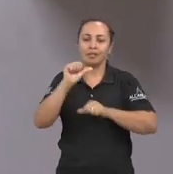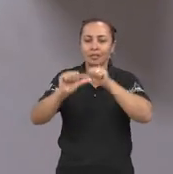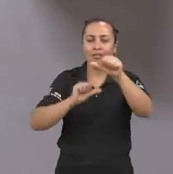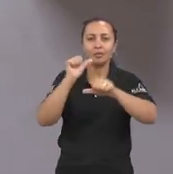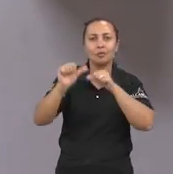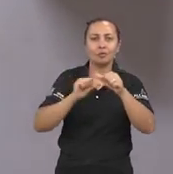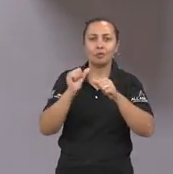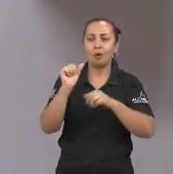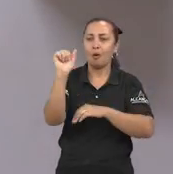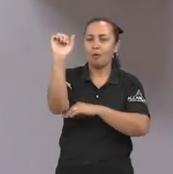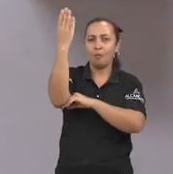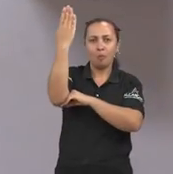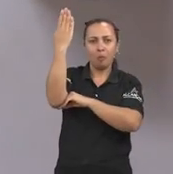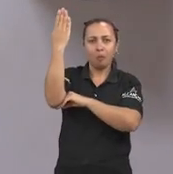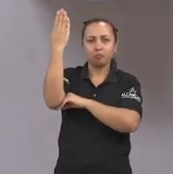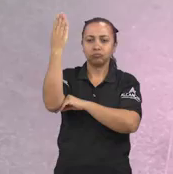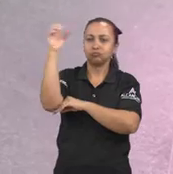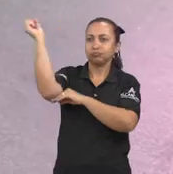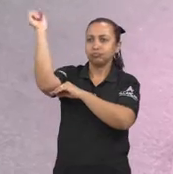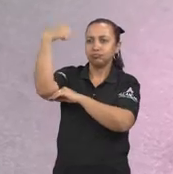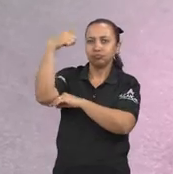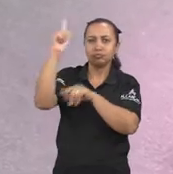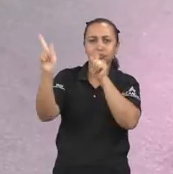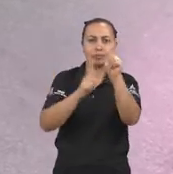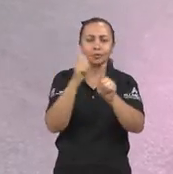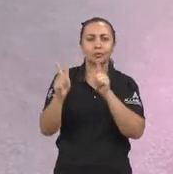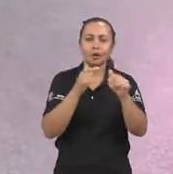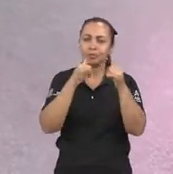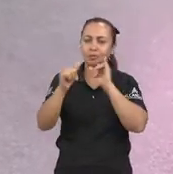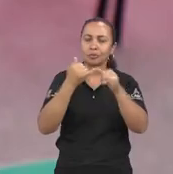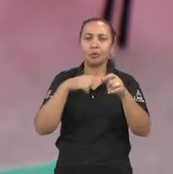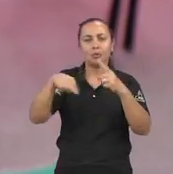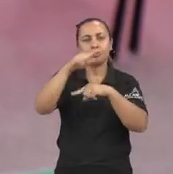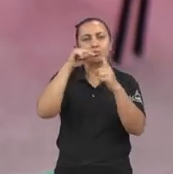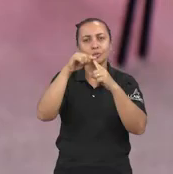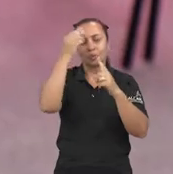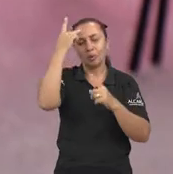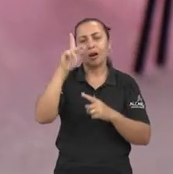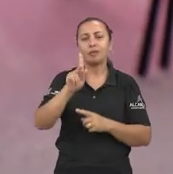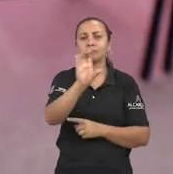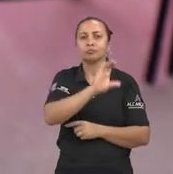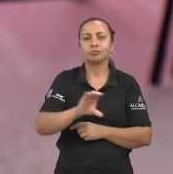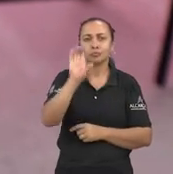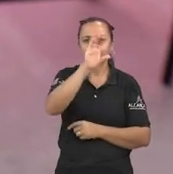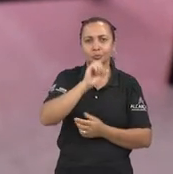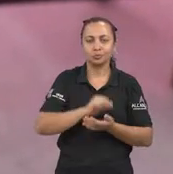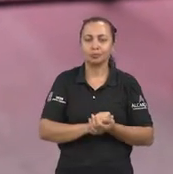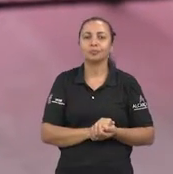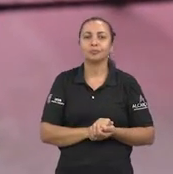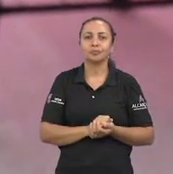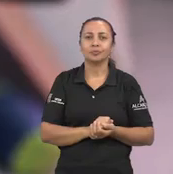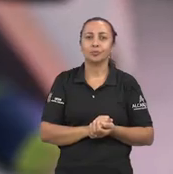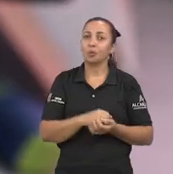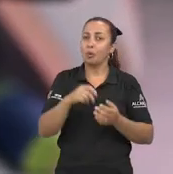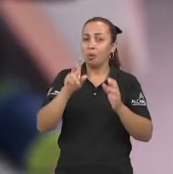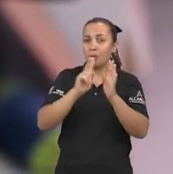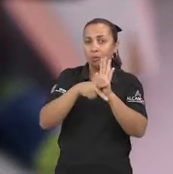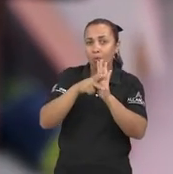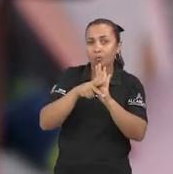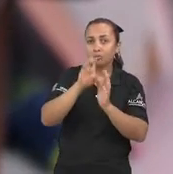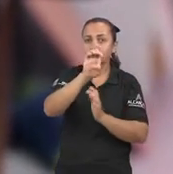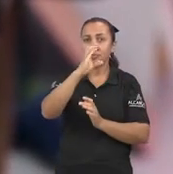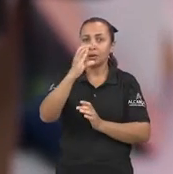Bahia desenvolver um poste gerador de energia autônomo com o objetivo de levar a iluminação para essas regiões projeto ecoluz